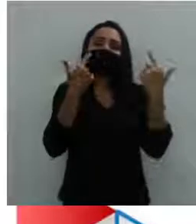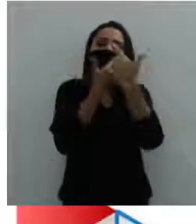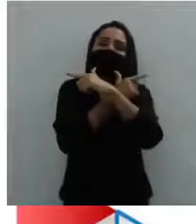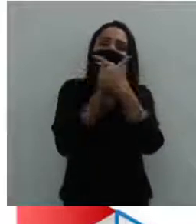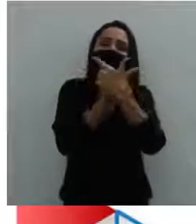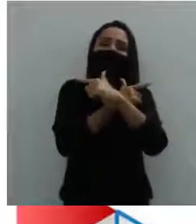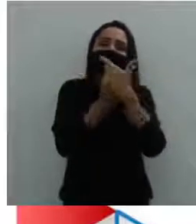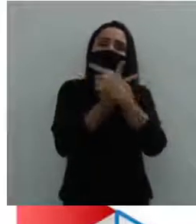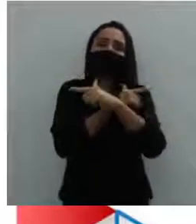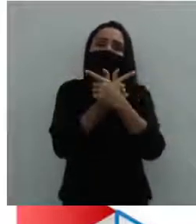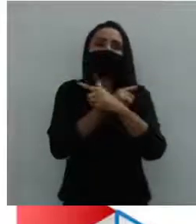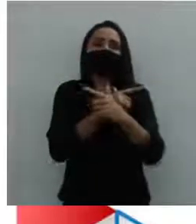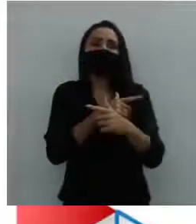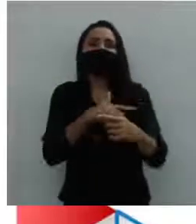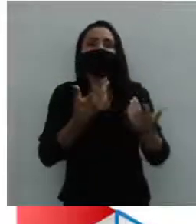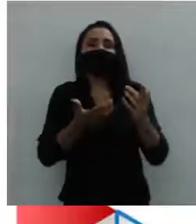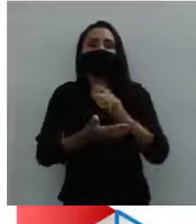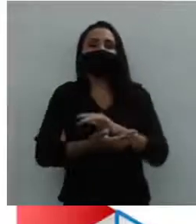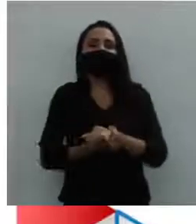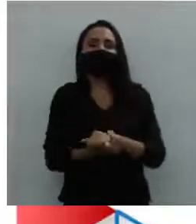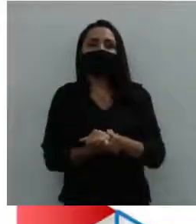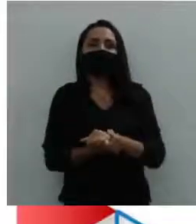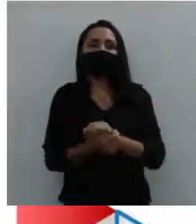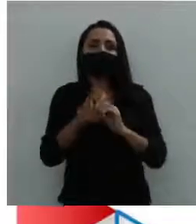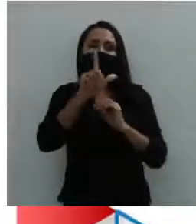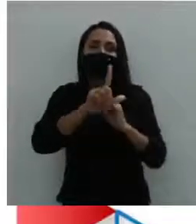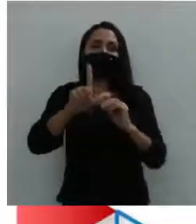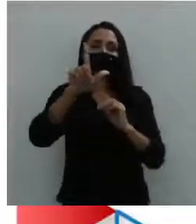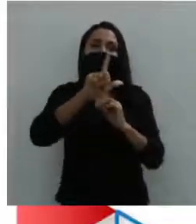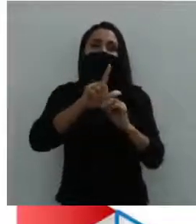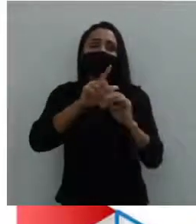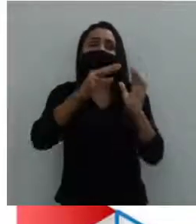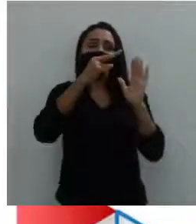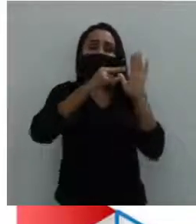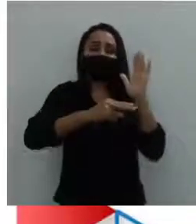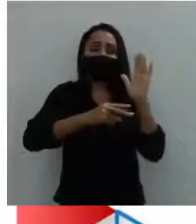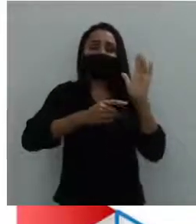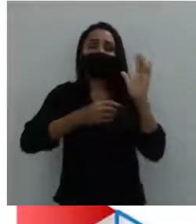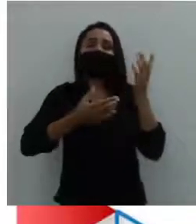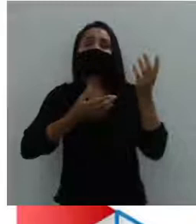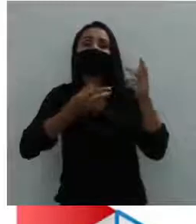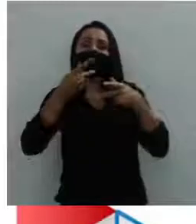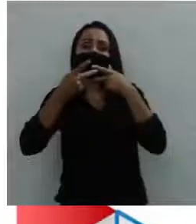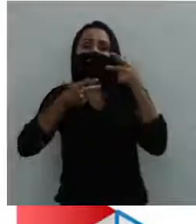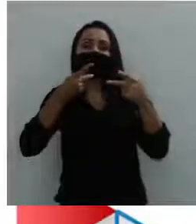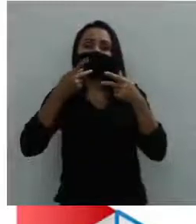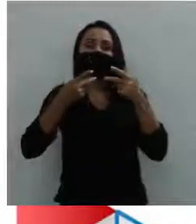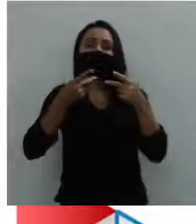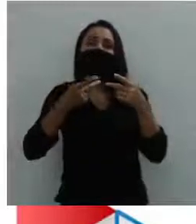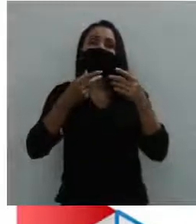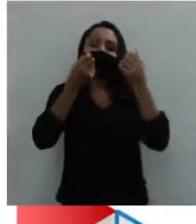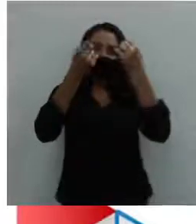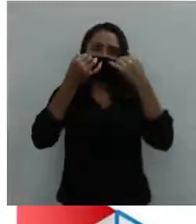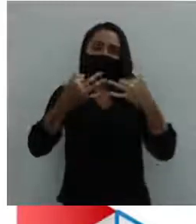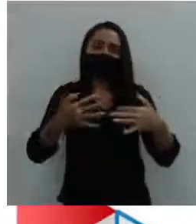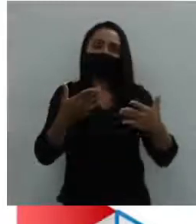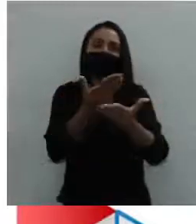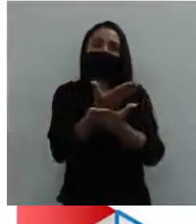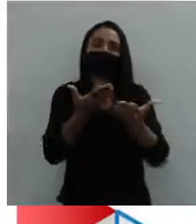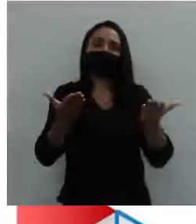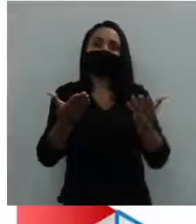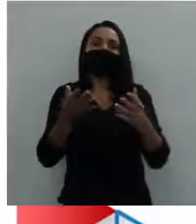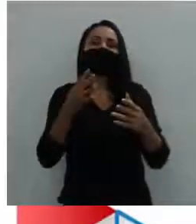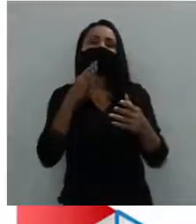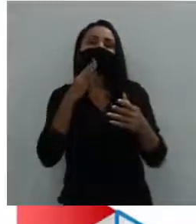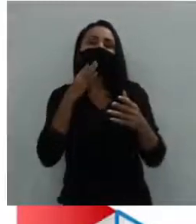humorísticas, críticas literárias, bem como leituras orais. Mas adianto a vocês que vamos conhecer